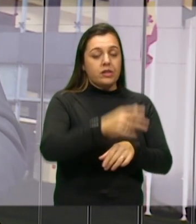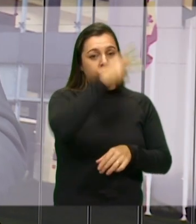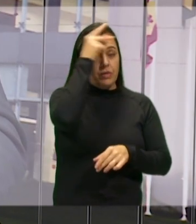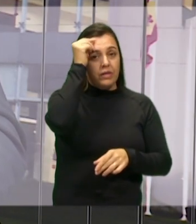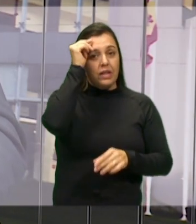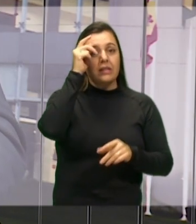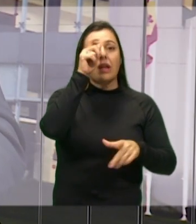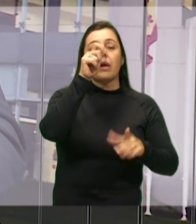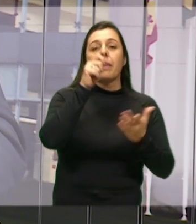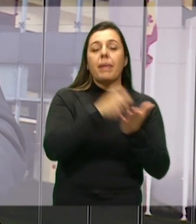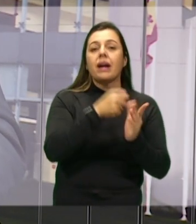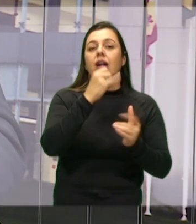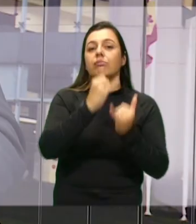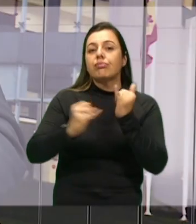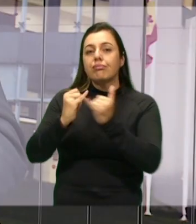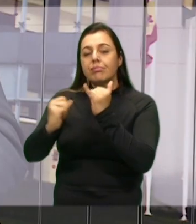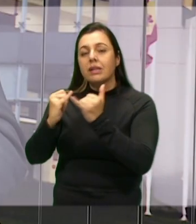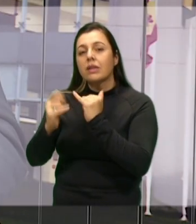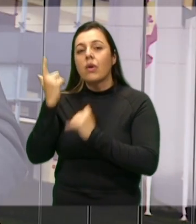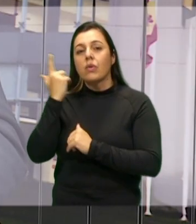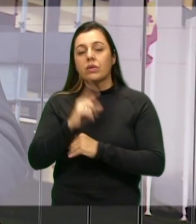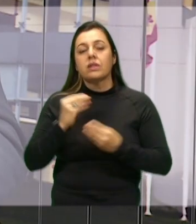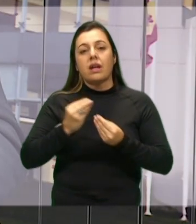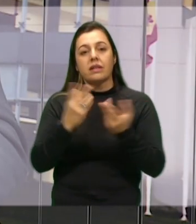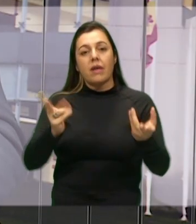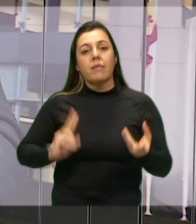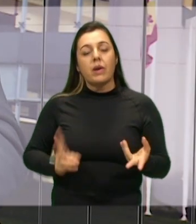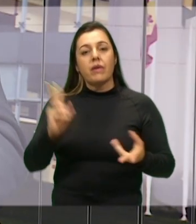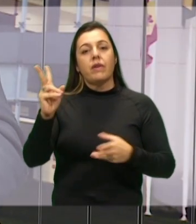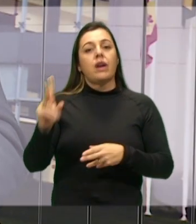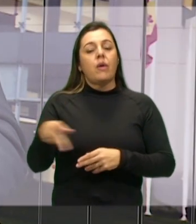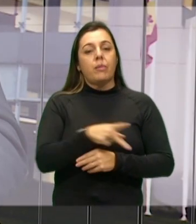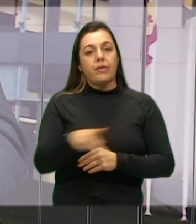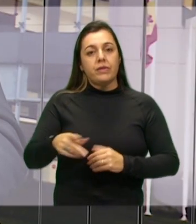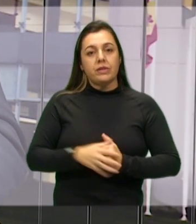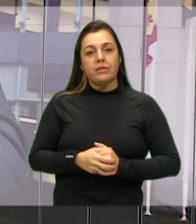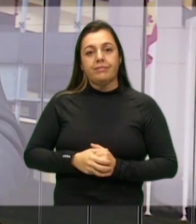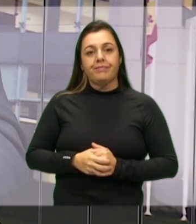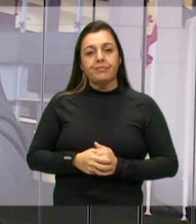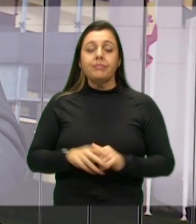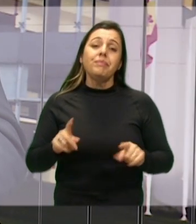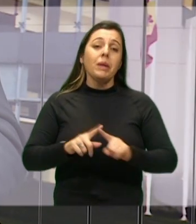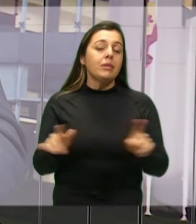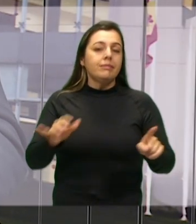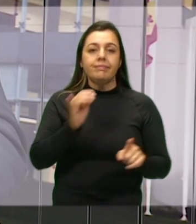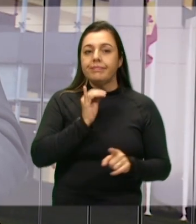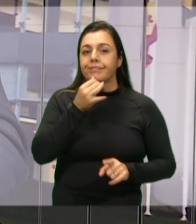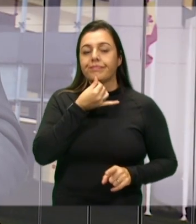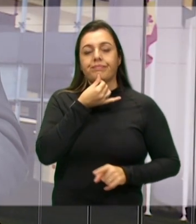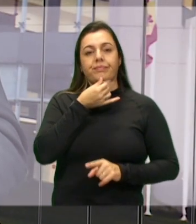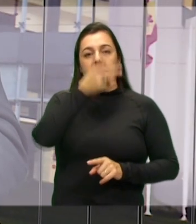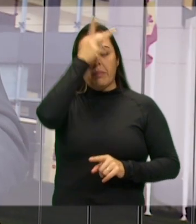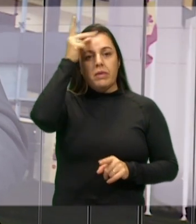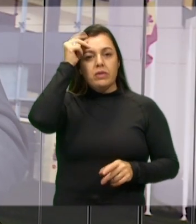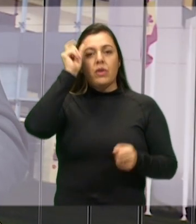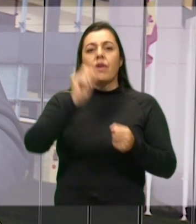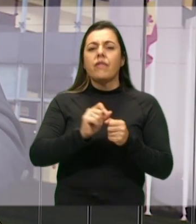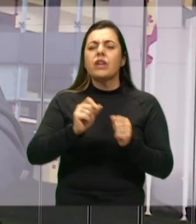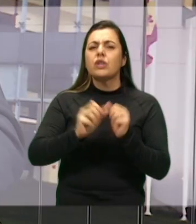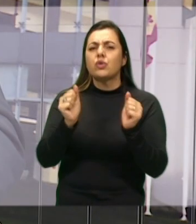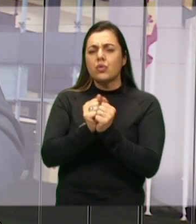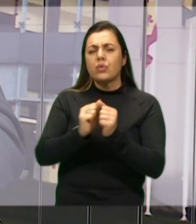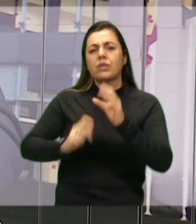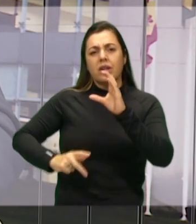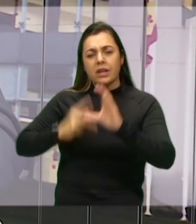que se parcelasse, que conseguisse dar algo para valorizar o professor nesse sentido. Mas, infelizmente, o que a Prefeitura fez, junto com a Câmara